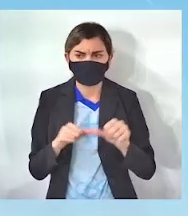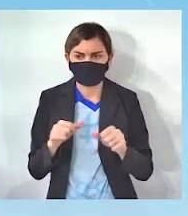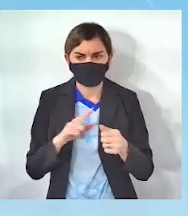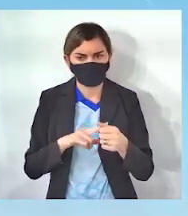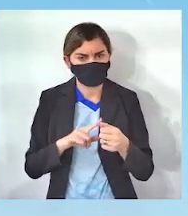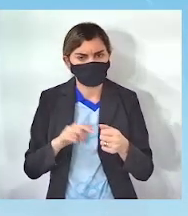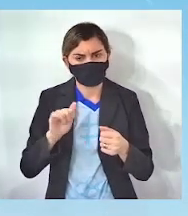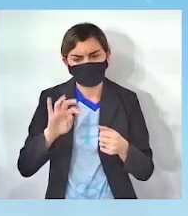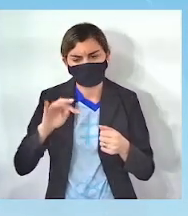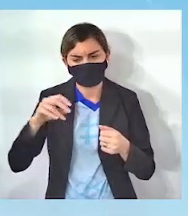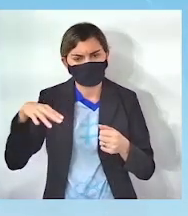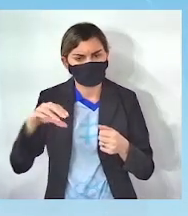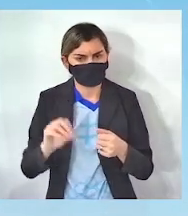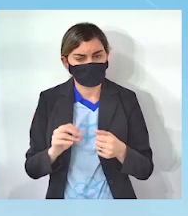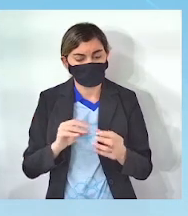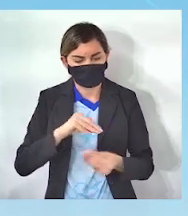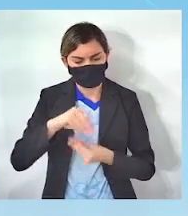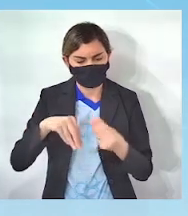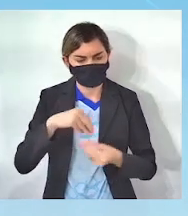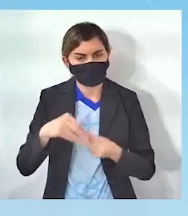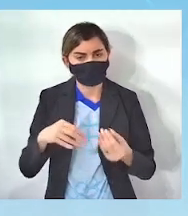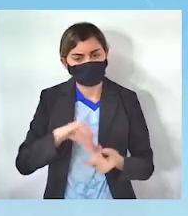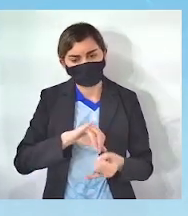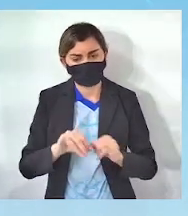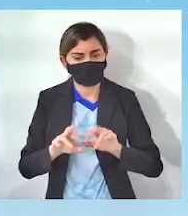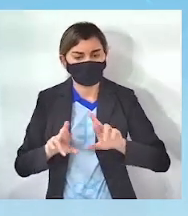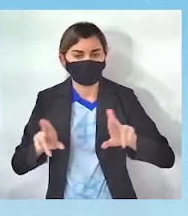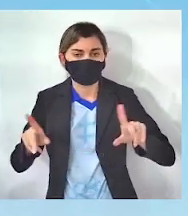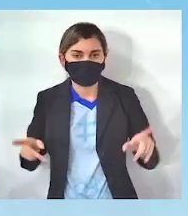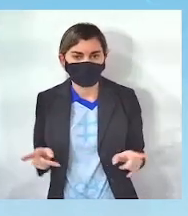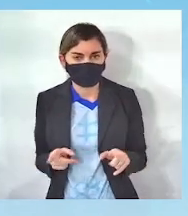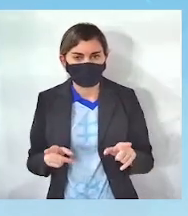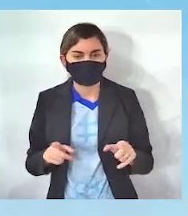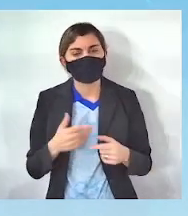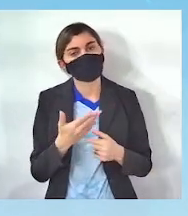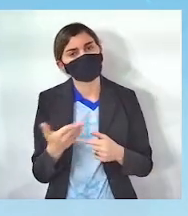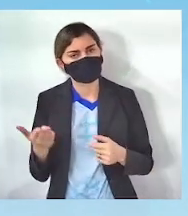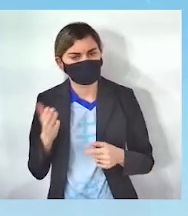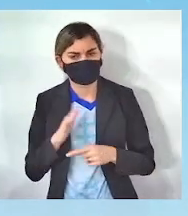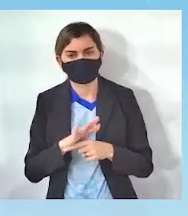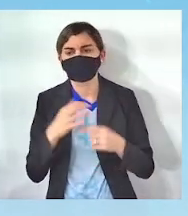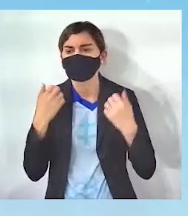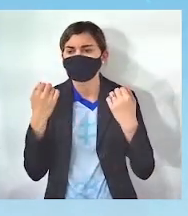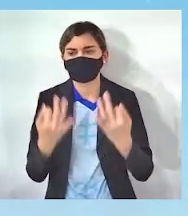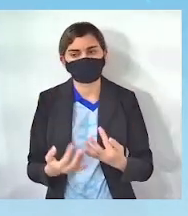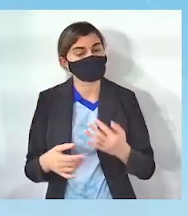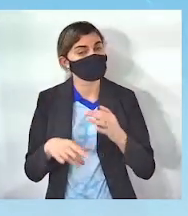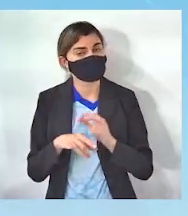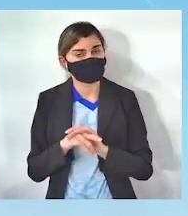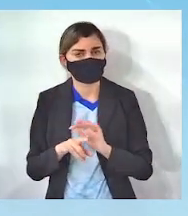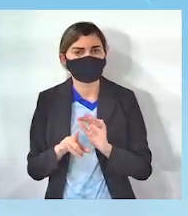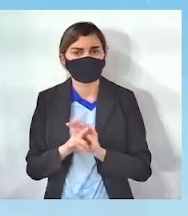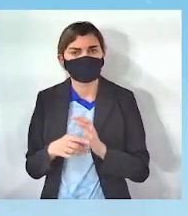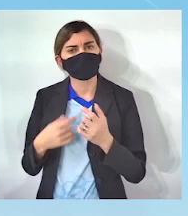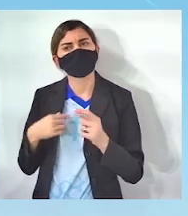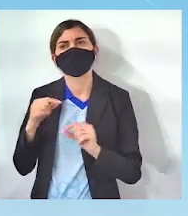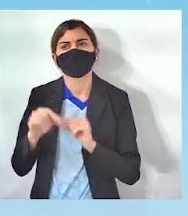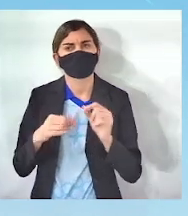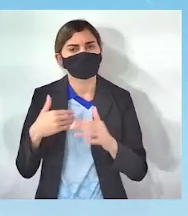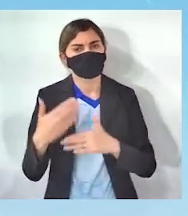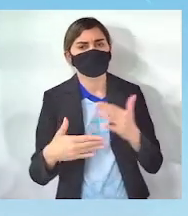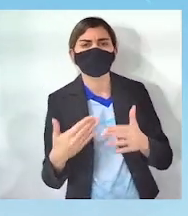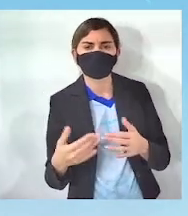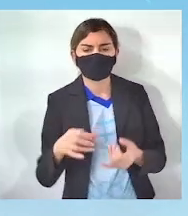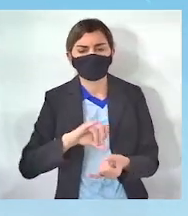desses átomos, eu estou formando substâncias químicas diferentes. Isso ajuda a explicar as leis ponderais. Por que que durante uma